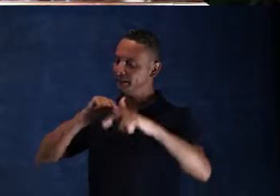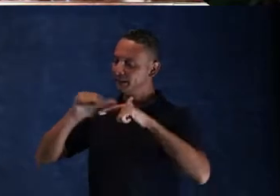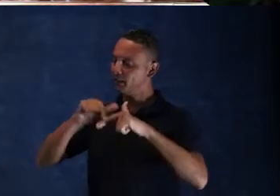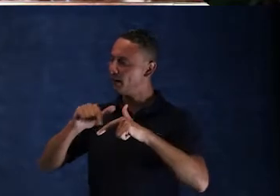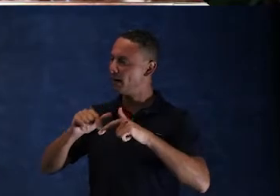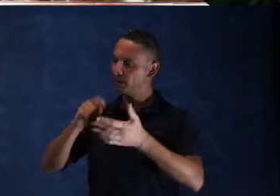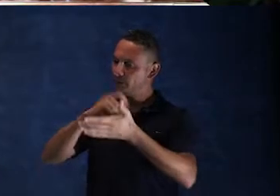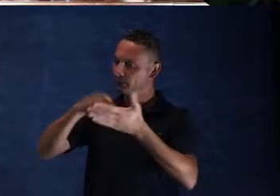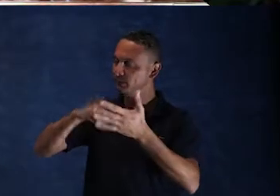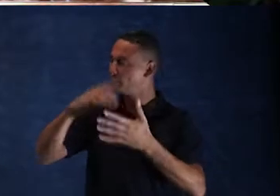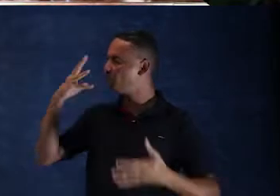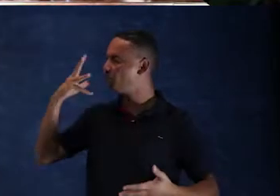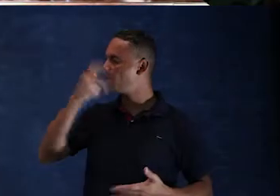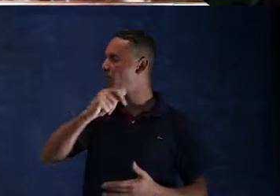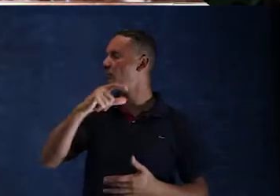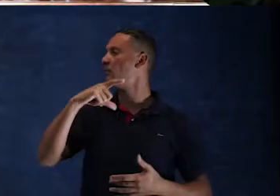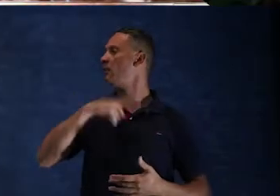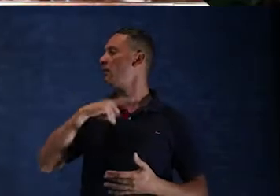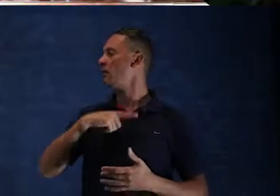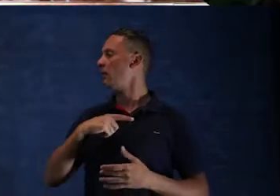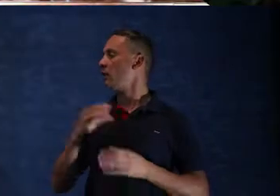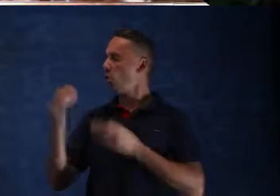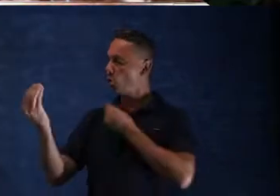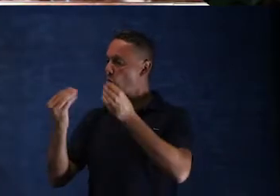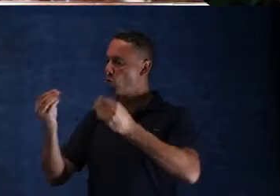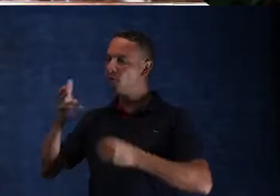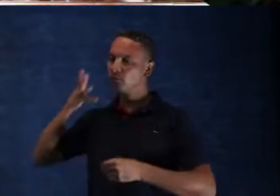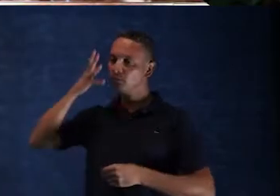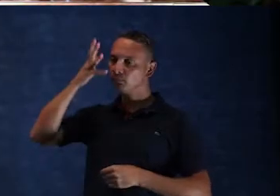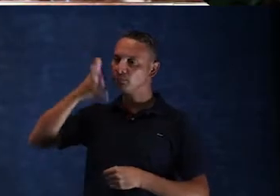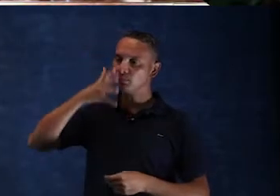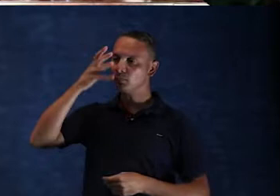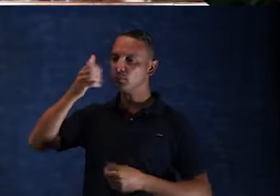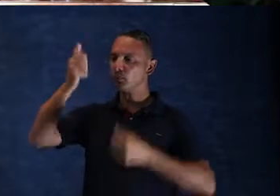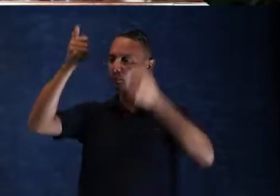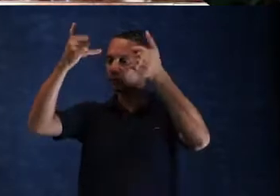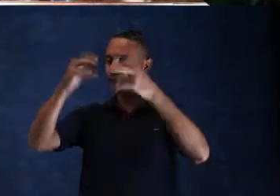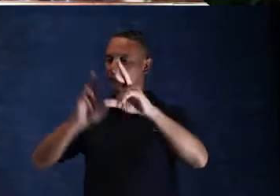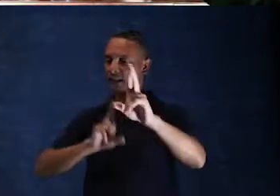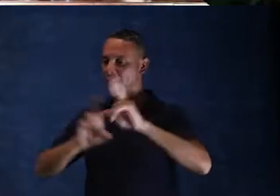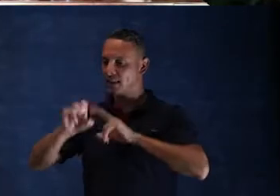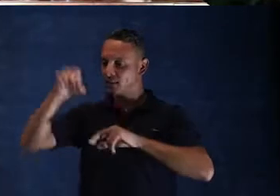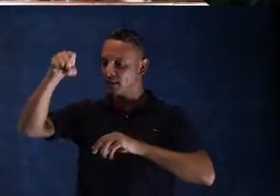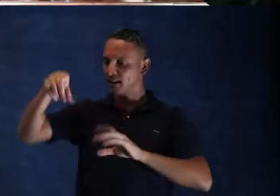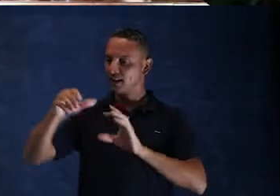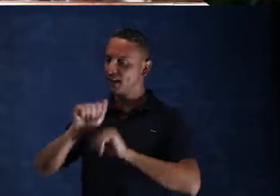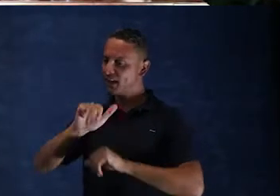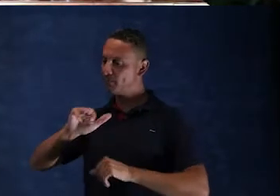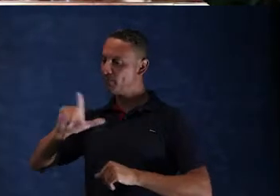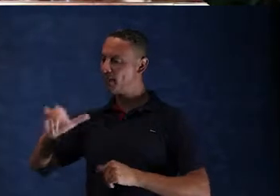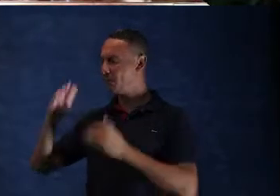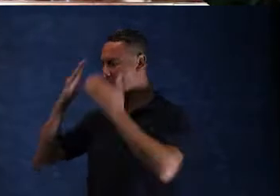trabalho, pela forma fraterna com que você se relaciona com esta casa, que é sua